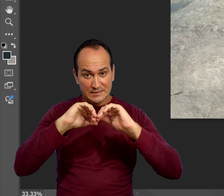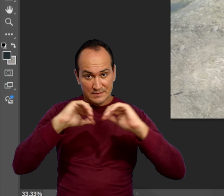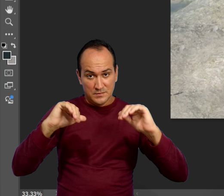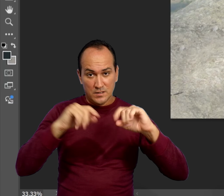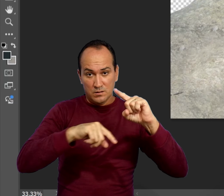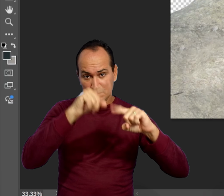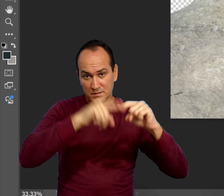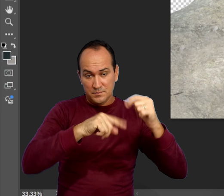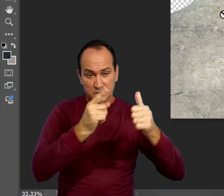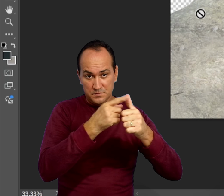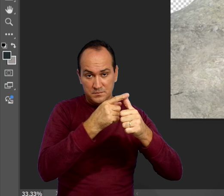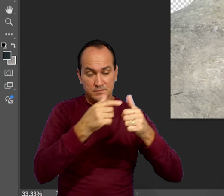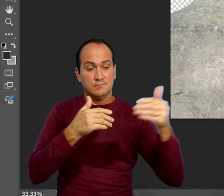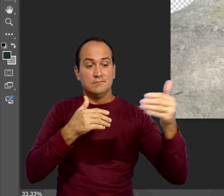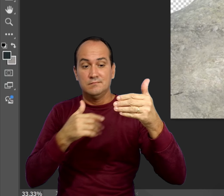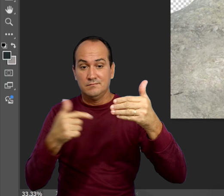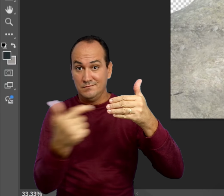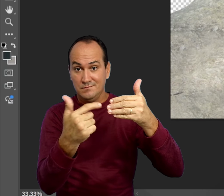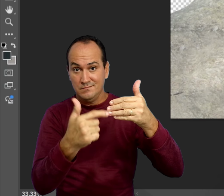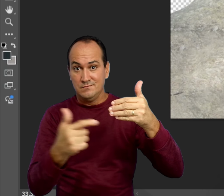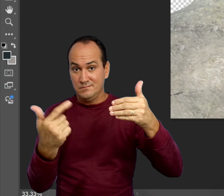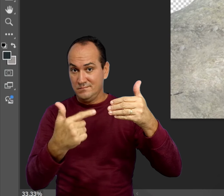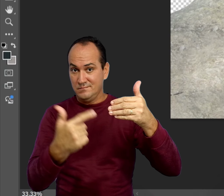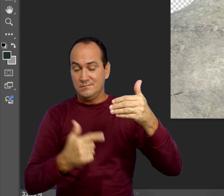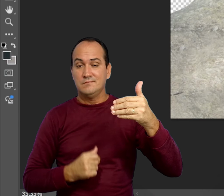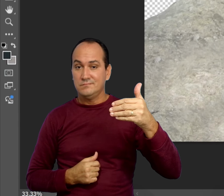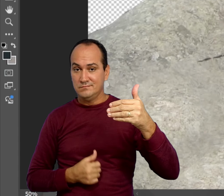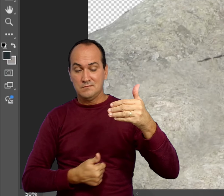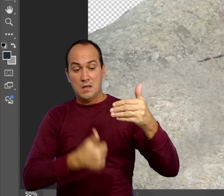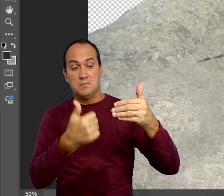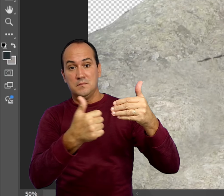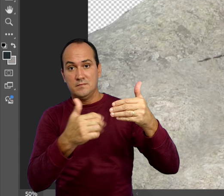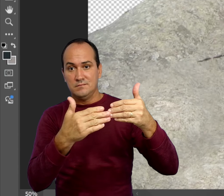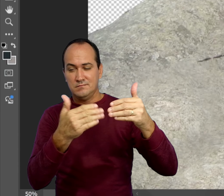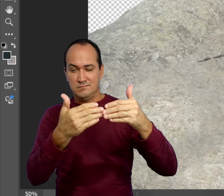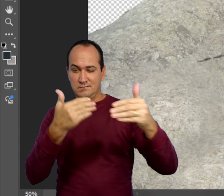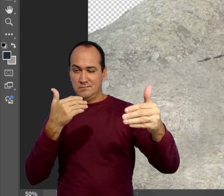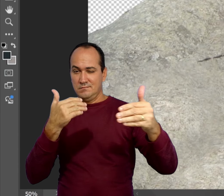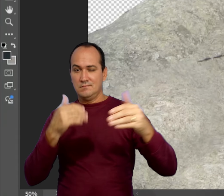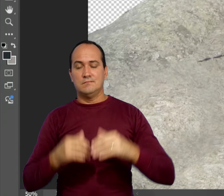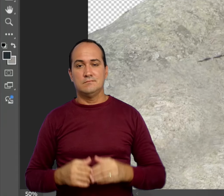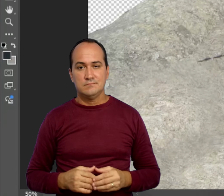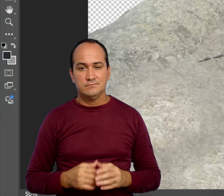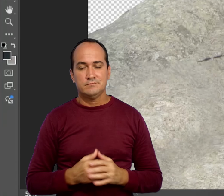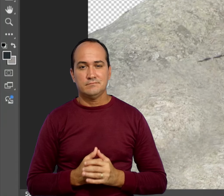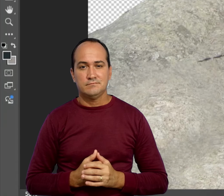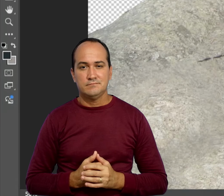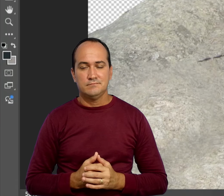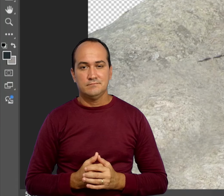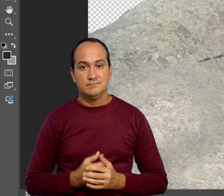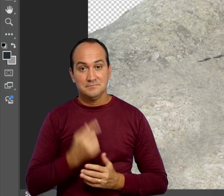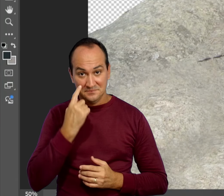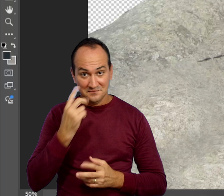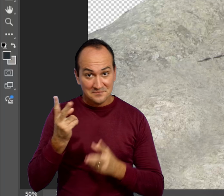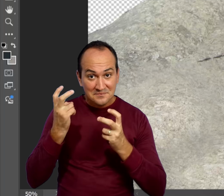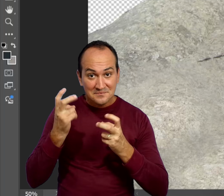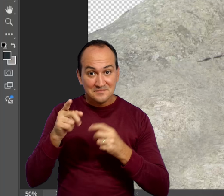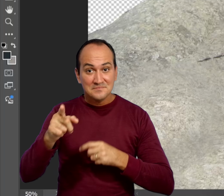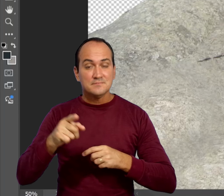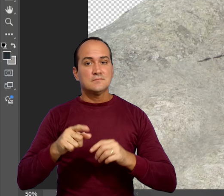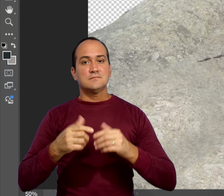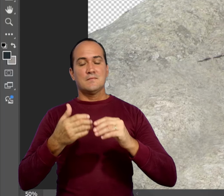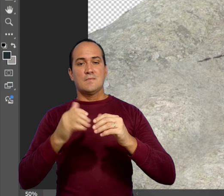separar o elemento de primeiro plano, certo? Vou aproximar um pouquinho mais para vocês poderem visualizar melhor. Então, ó, eu vou separar o elemento de primeiro plano.